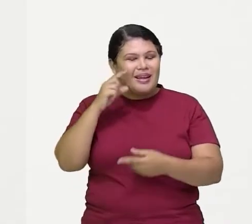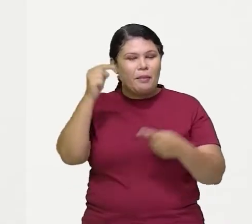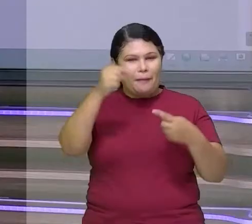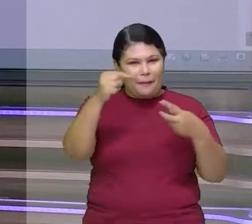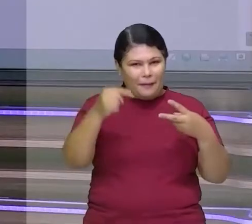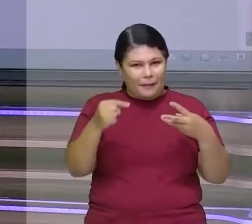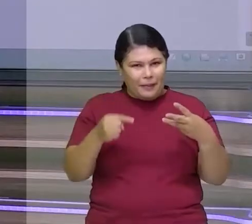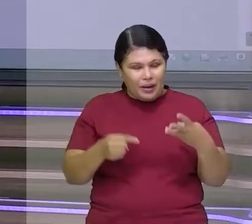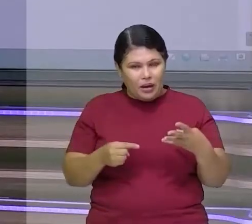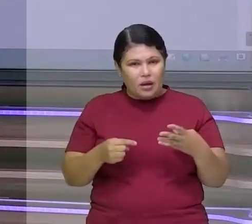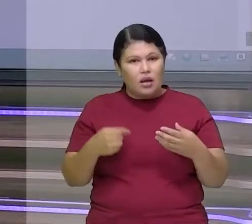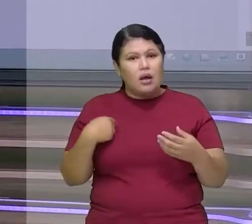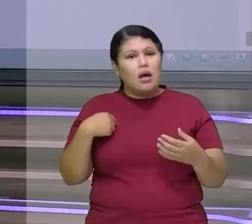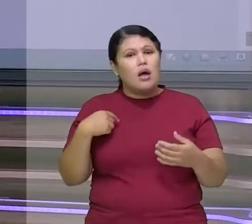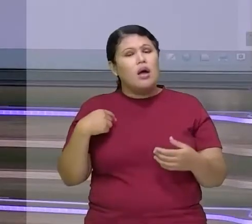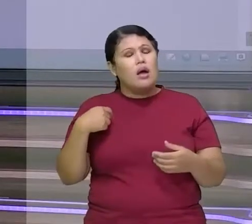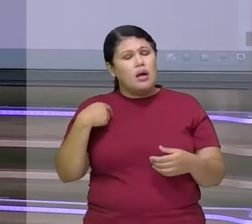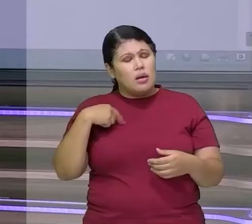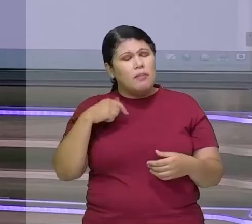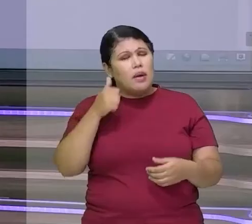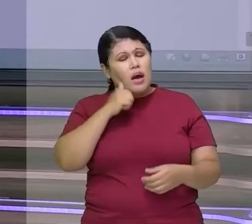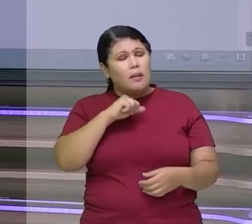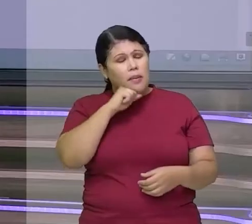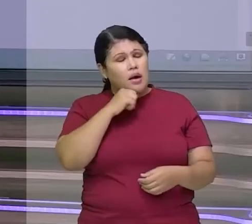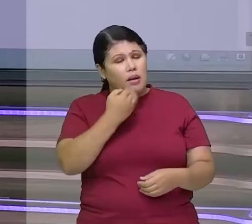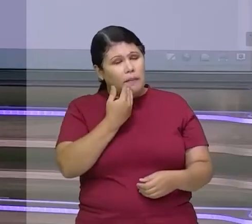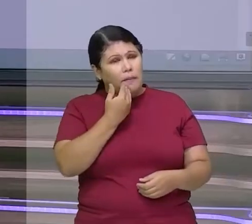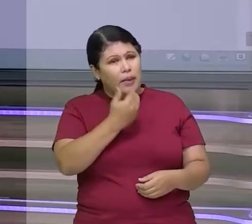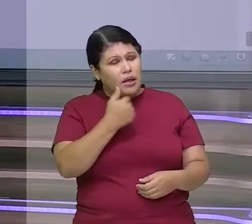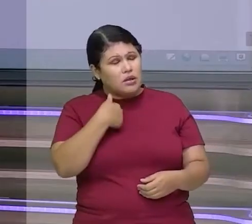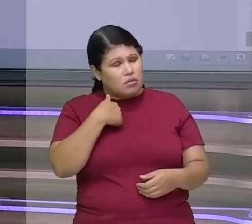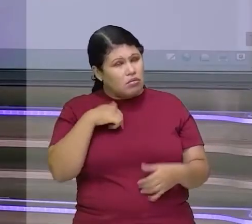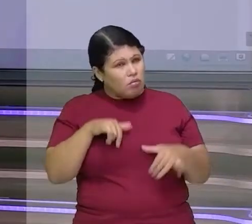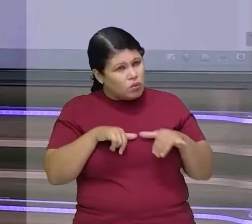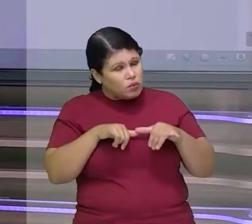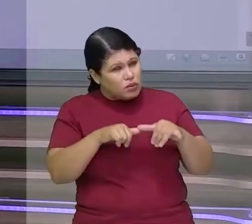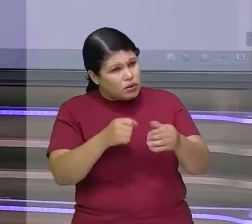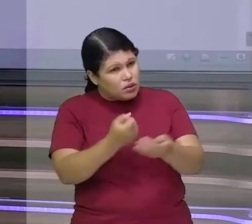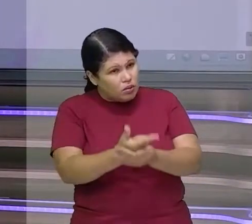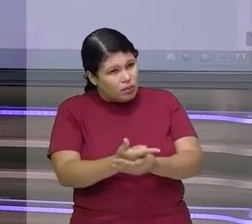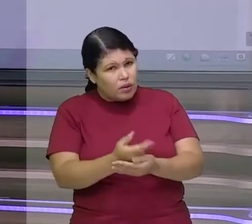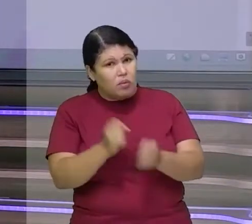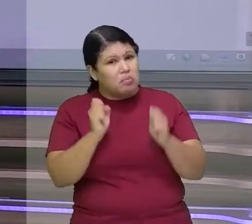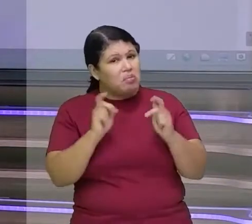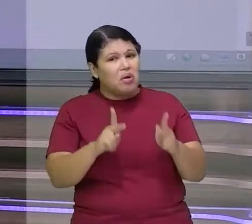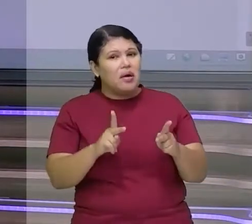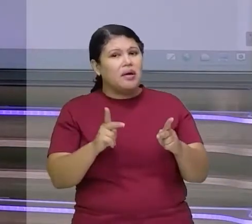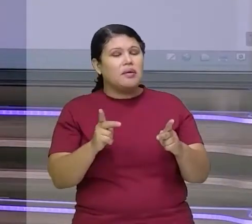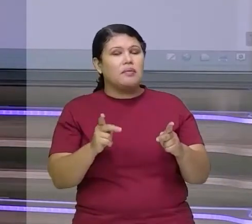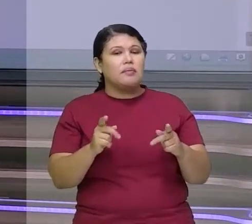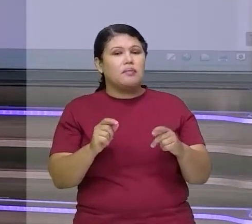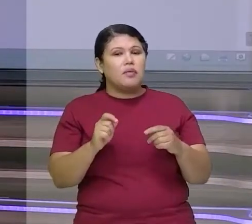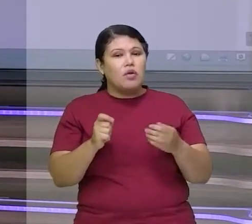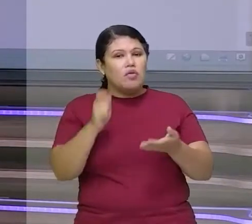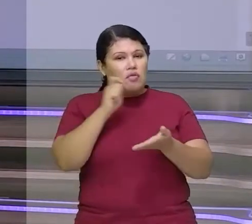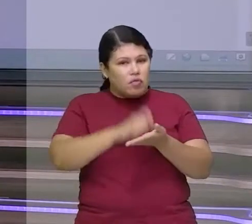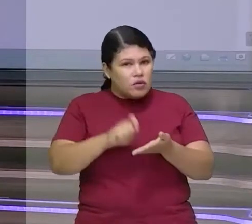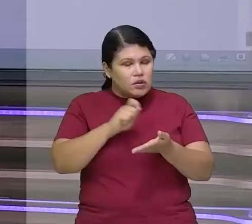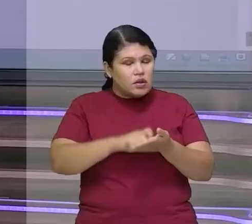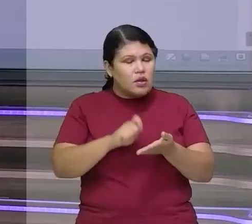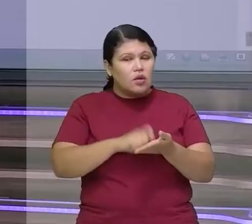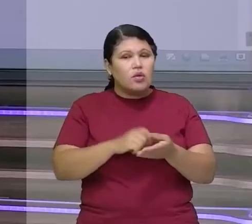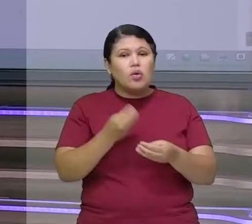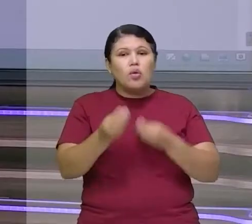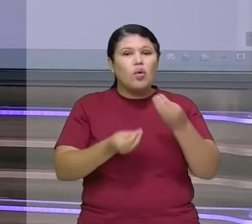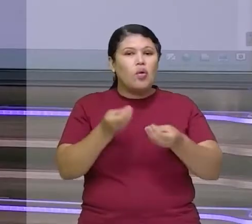itens? Professora, às vezes a minha mãe pede para eu comprar alguma coisa no mercado. Tranquilo. Faça anotação. Como é que